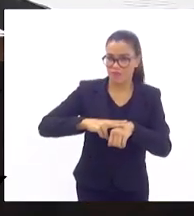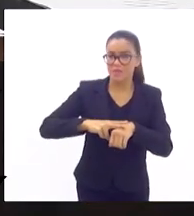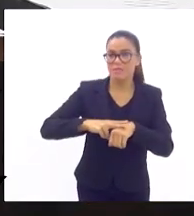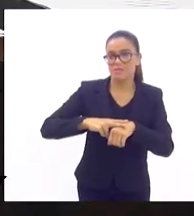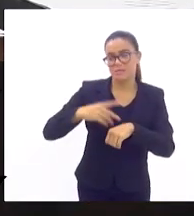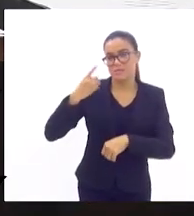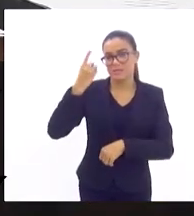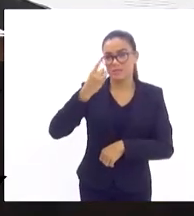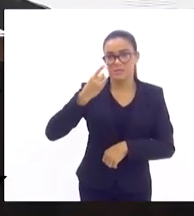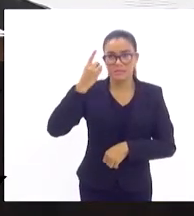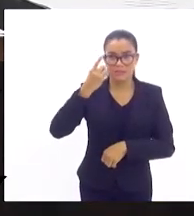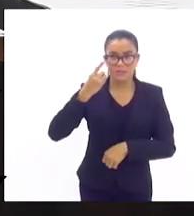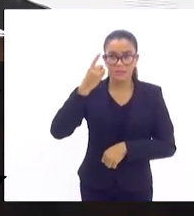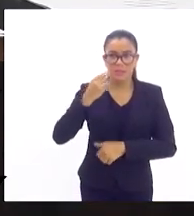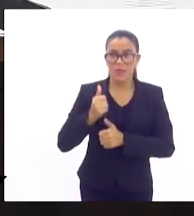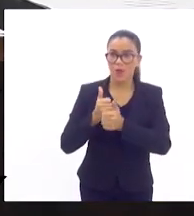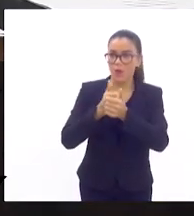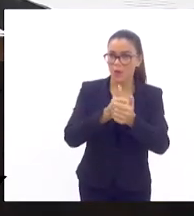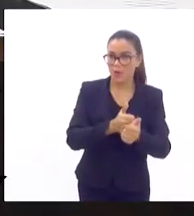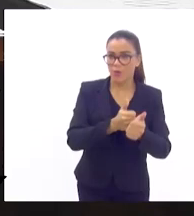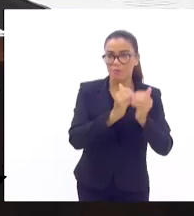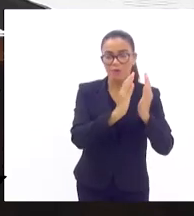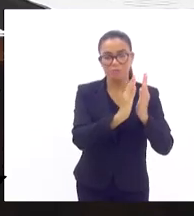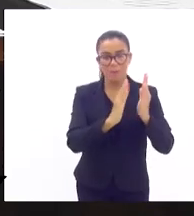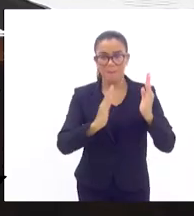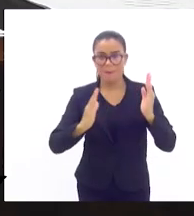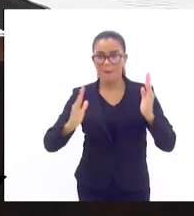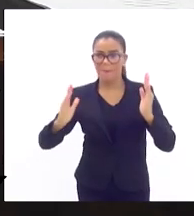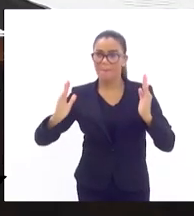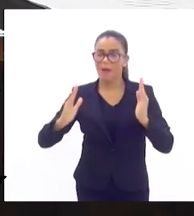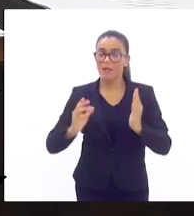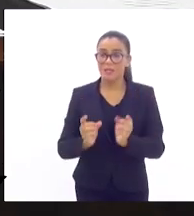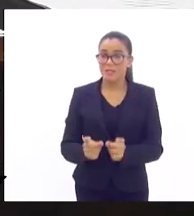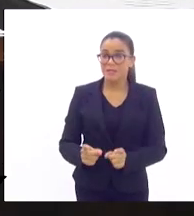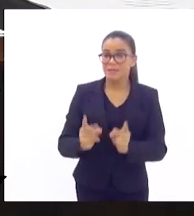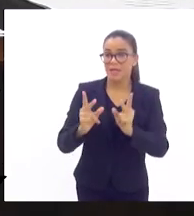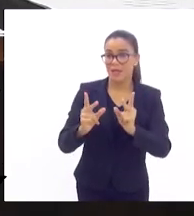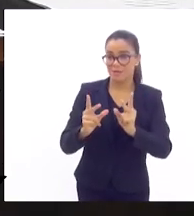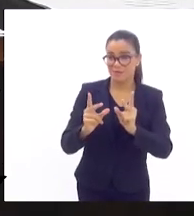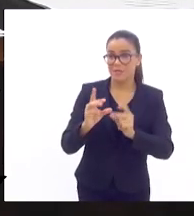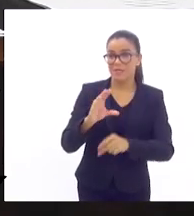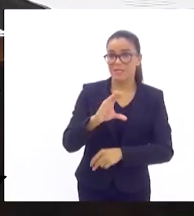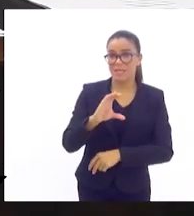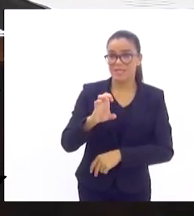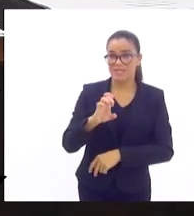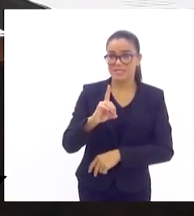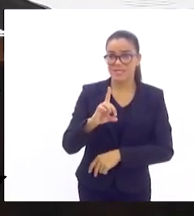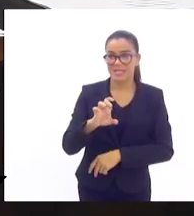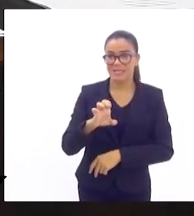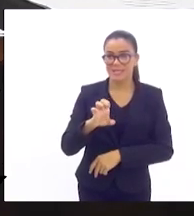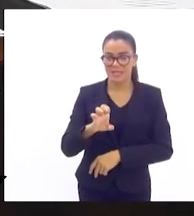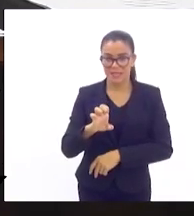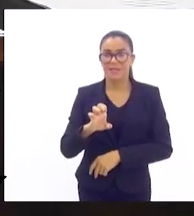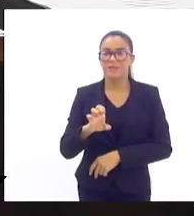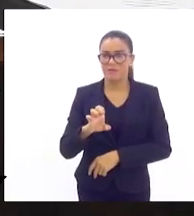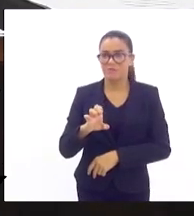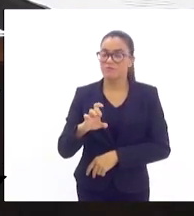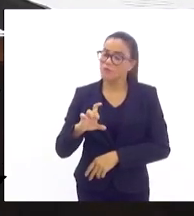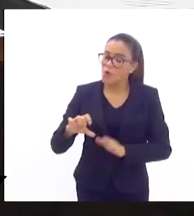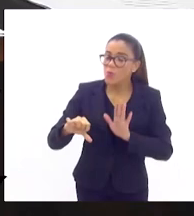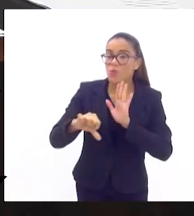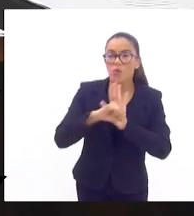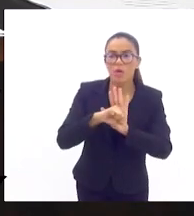fase do leilão da SEDAE, esse crime contra a população, que foi a venda da SEDAE, a privatização da SEDAE.